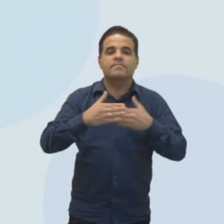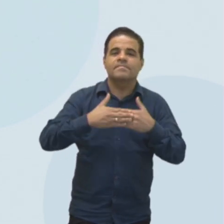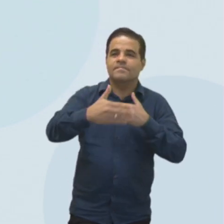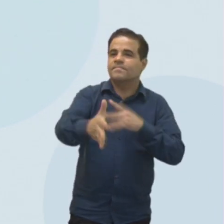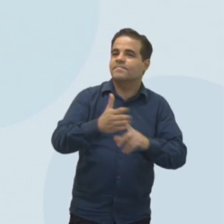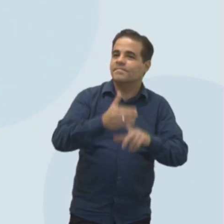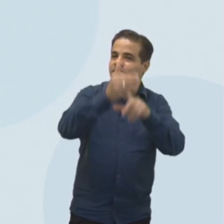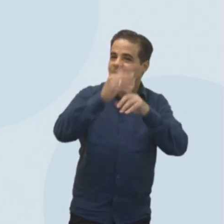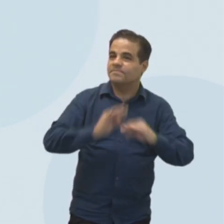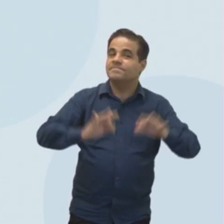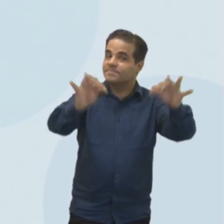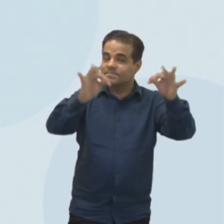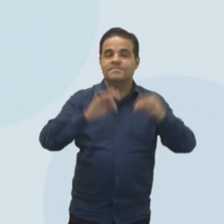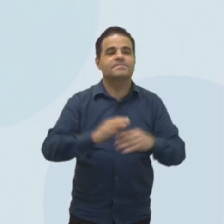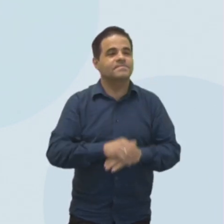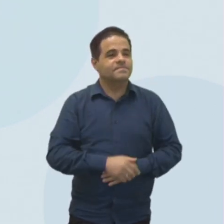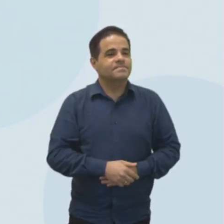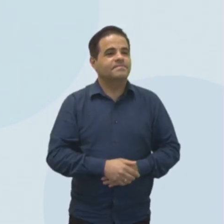Próximo slide.